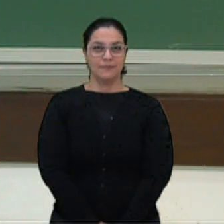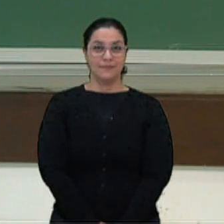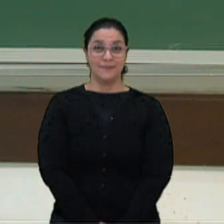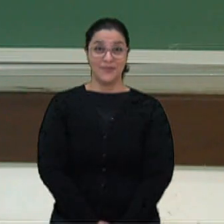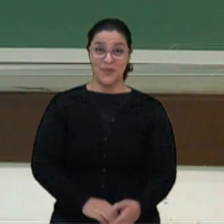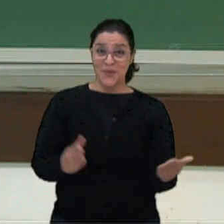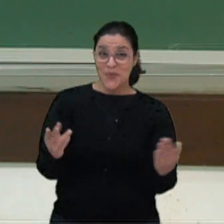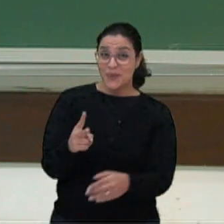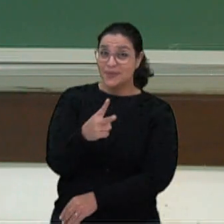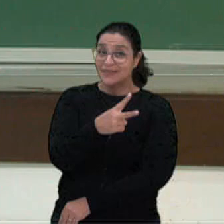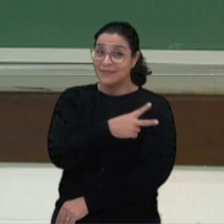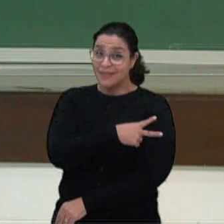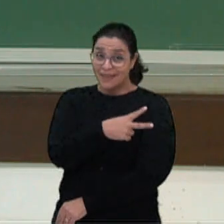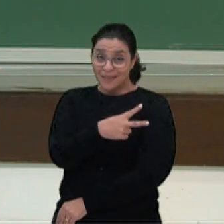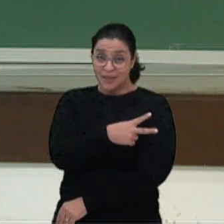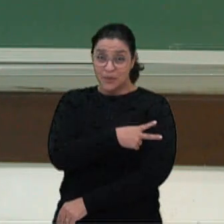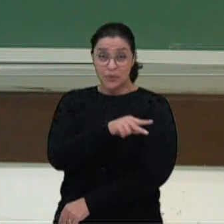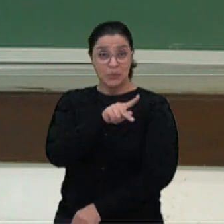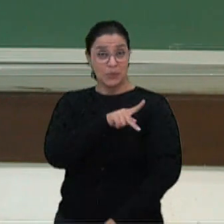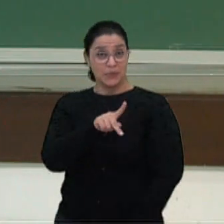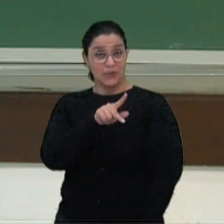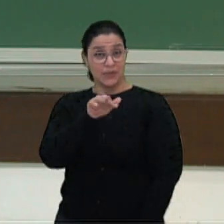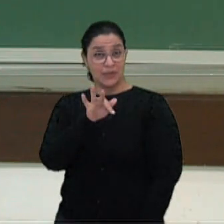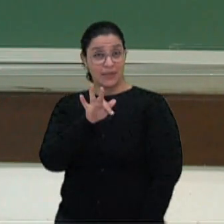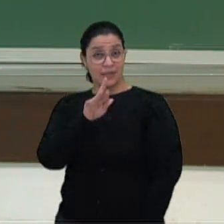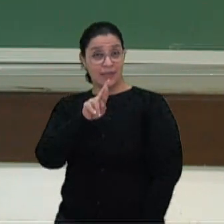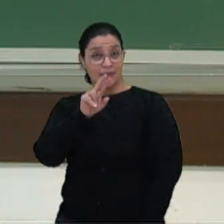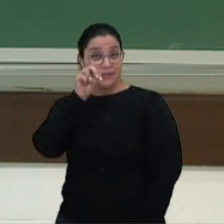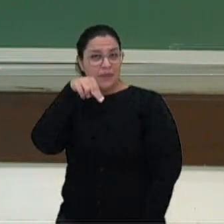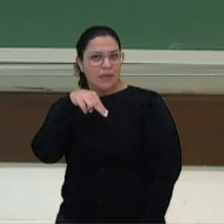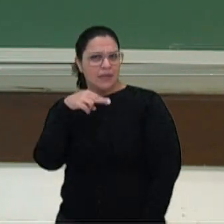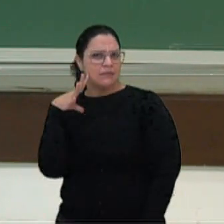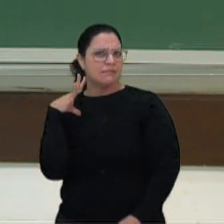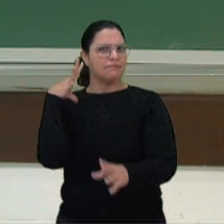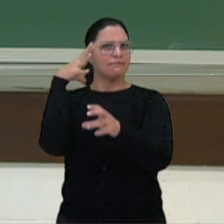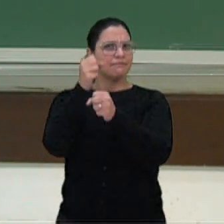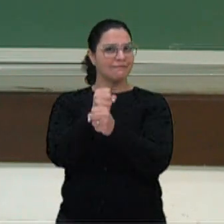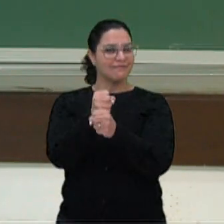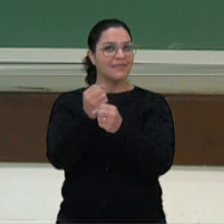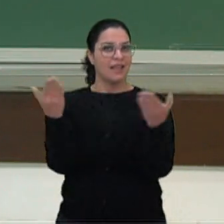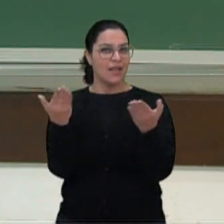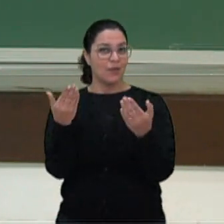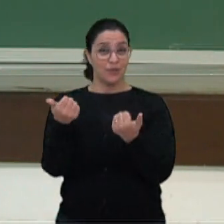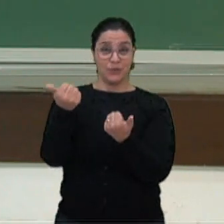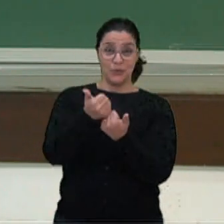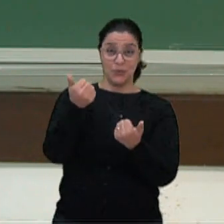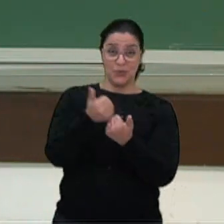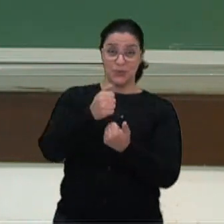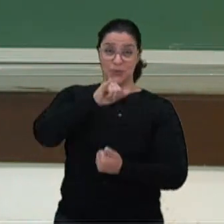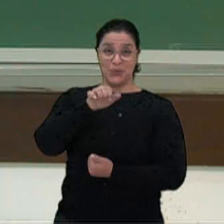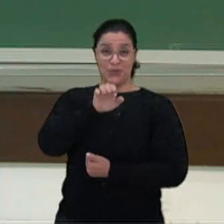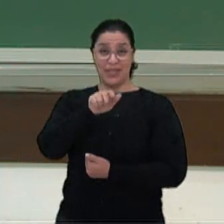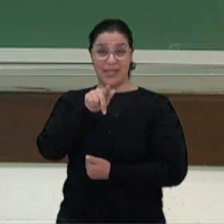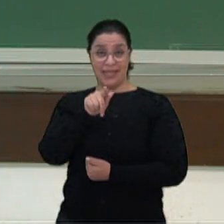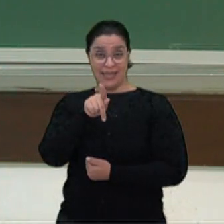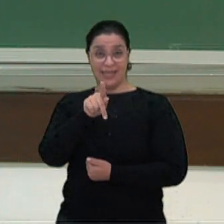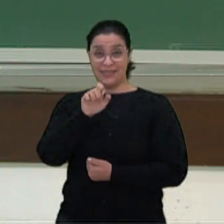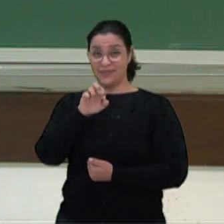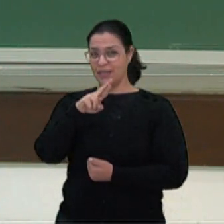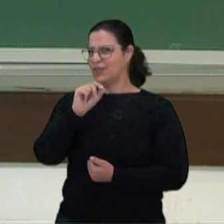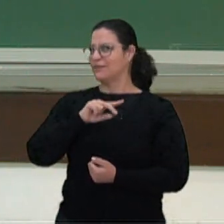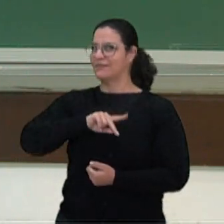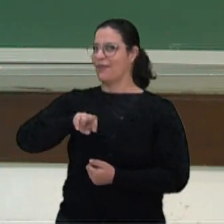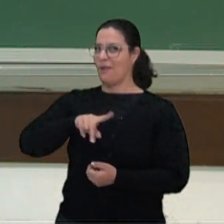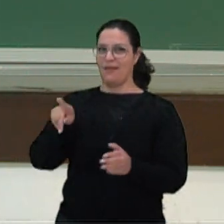E aí, segundo ano, sou a professora Fran, ainda mais uma aula de revisão para vocês, no lugar do Jefferson, vocês podem notar, né, pela quantidade de cabelo, que não é o